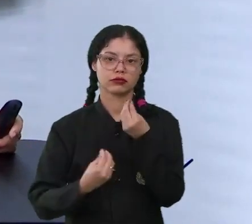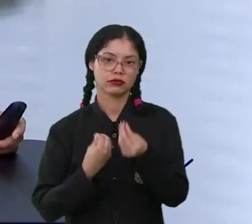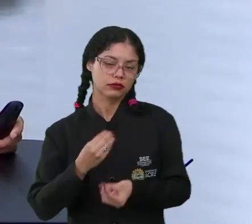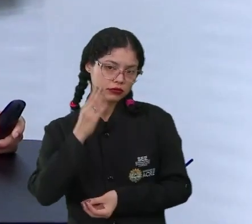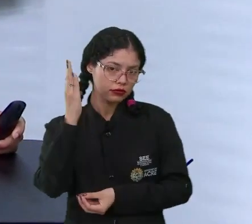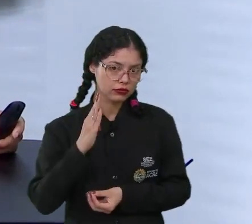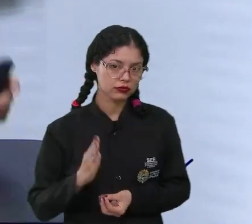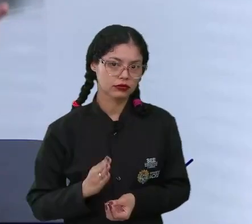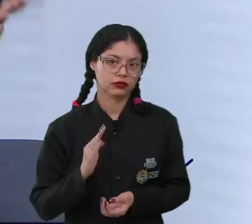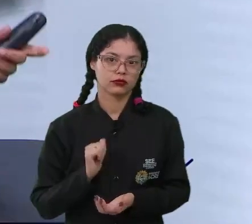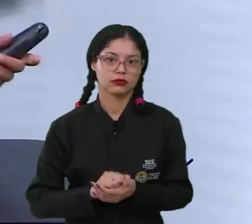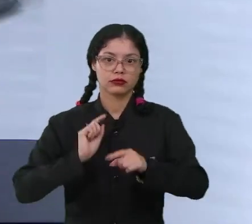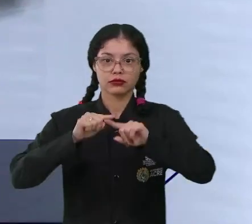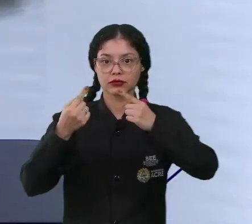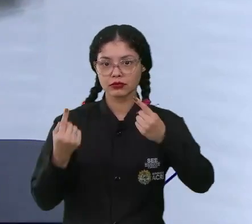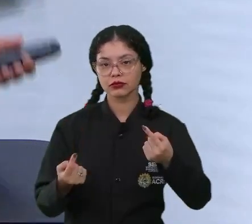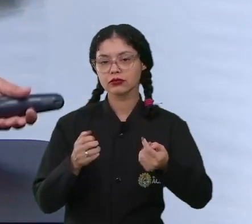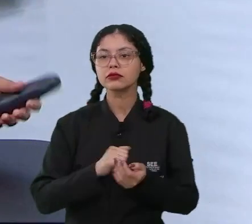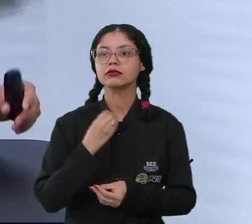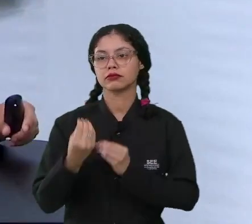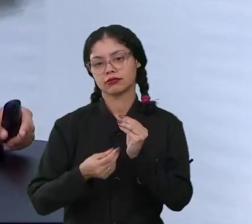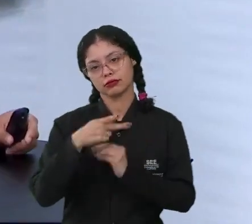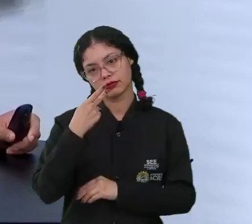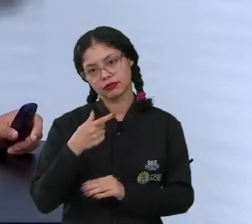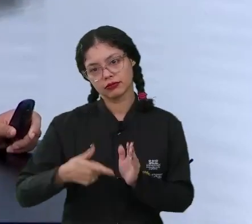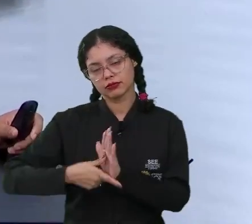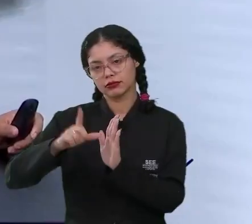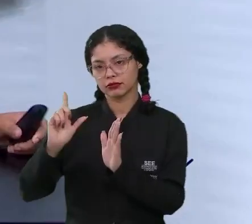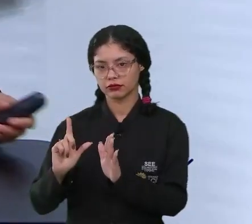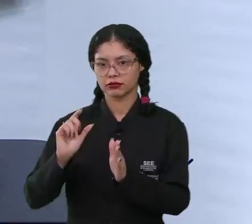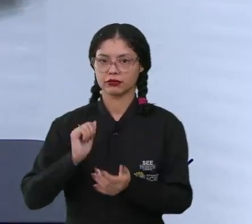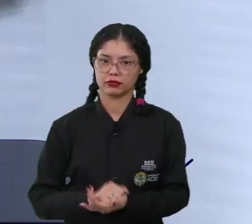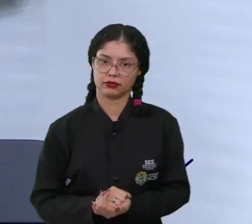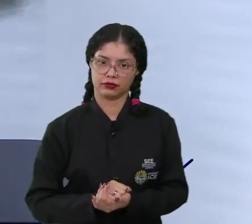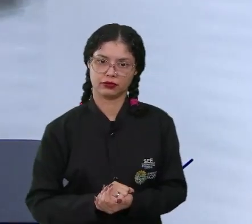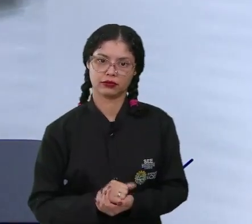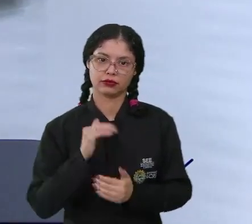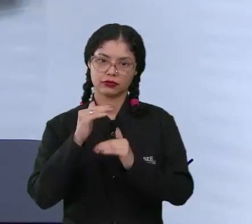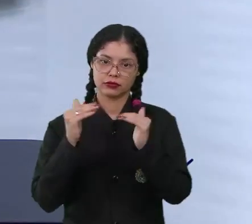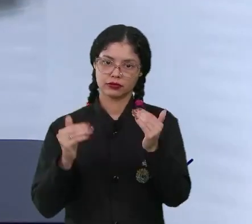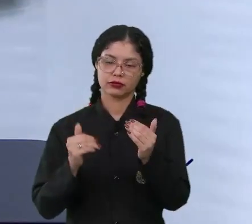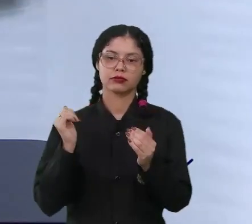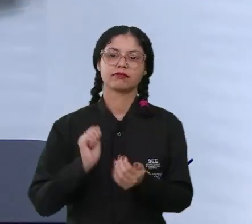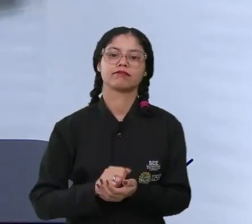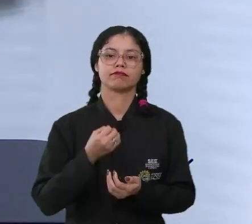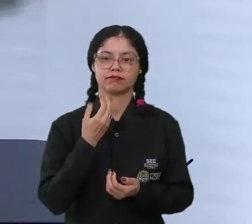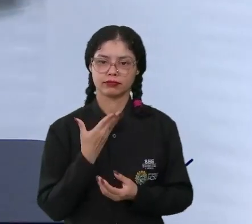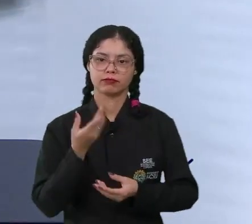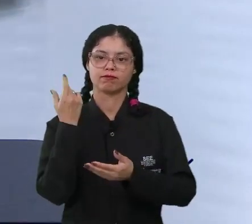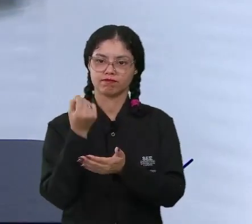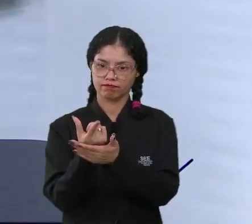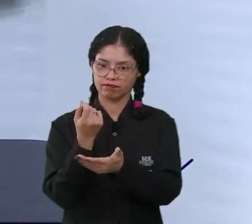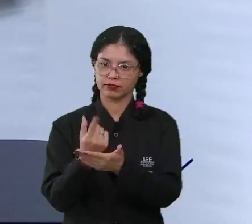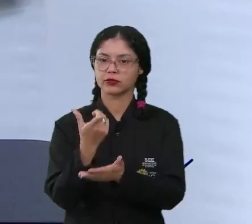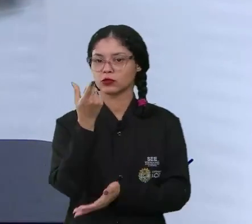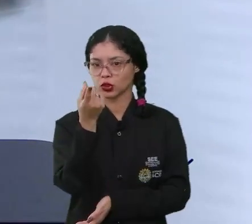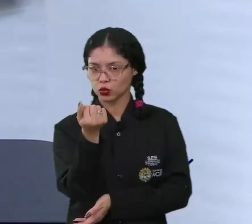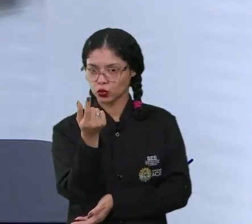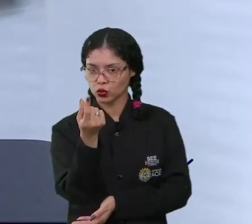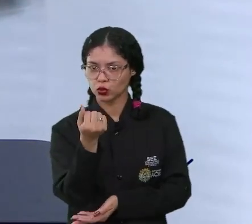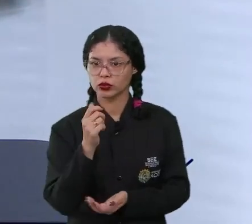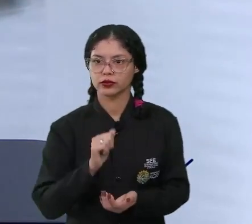do Brasil, mas, como eu falei anteriormente, todos os benefícios, todos os